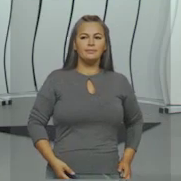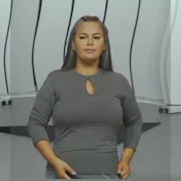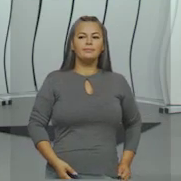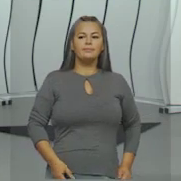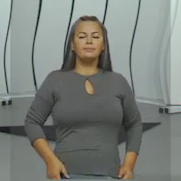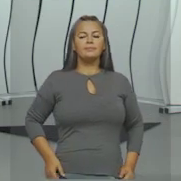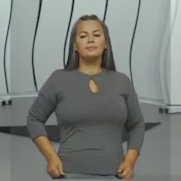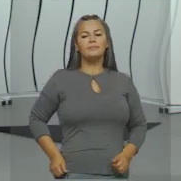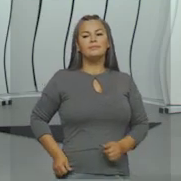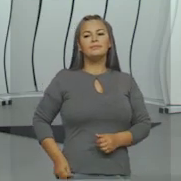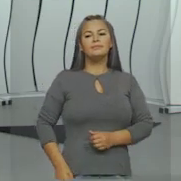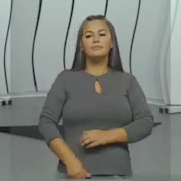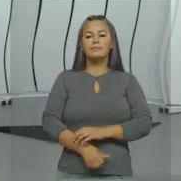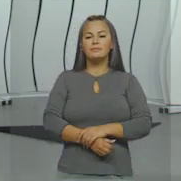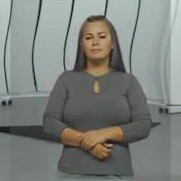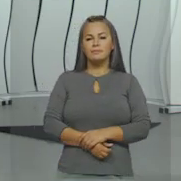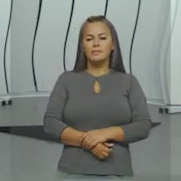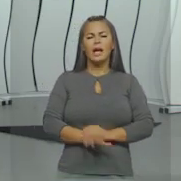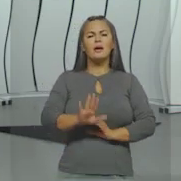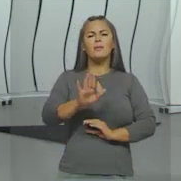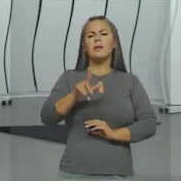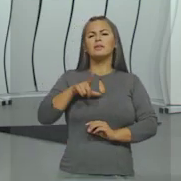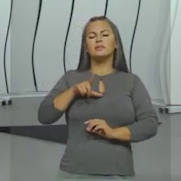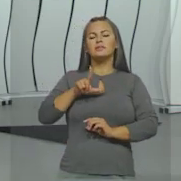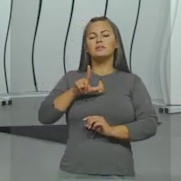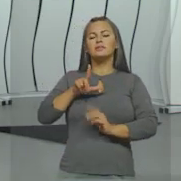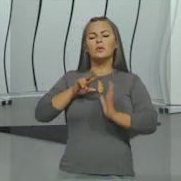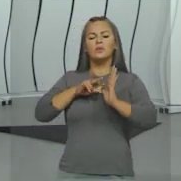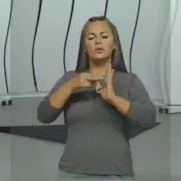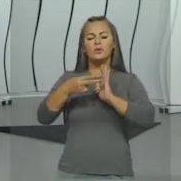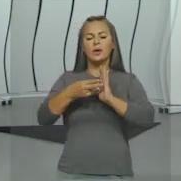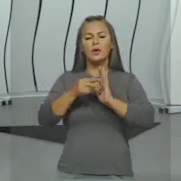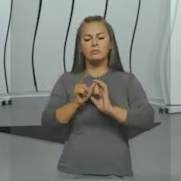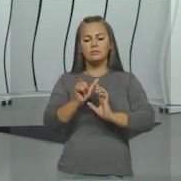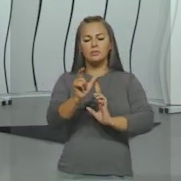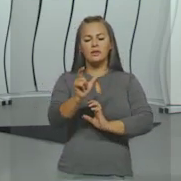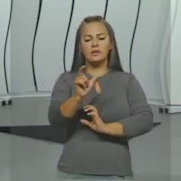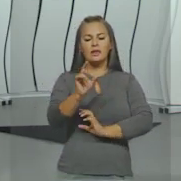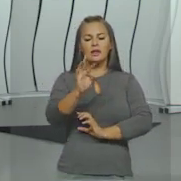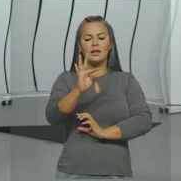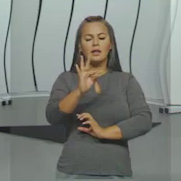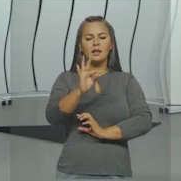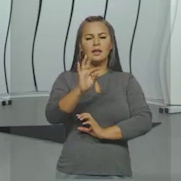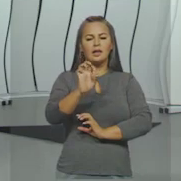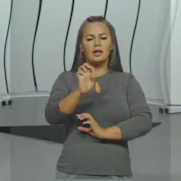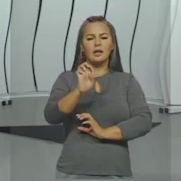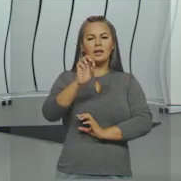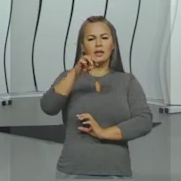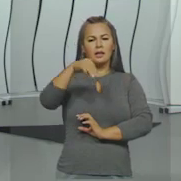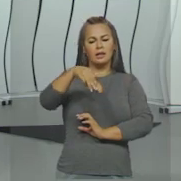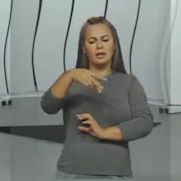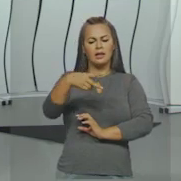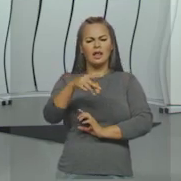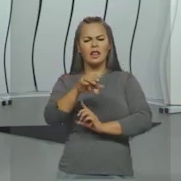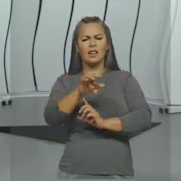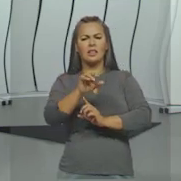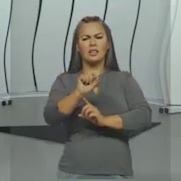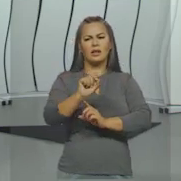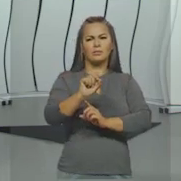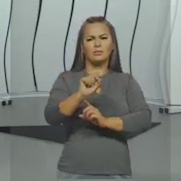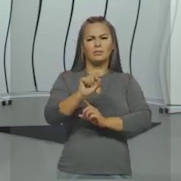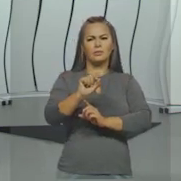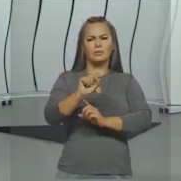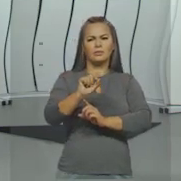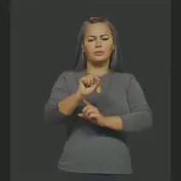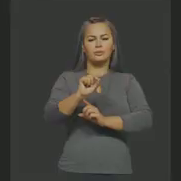Agora... o que seria tempo? Nós falamos também numa aula anterior, aqui eu estou entrando em alguns detalhes, e hoje a nossa aula vai